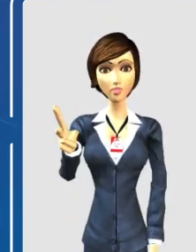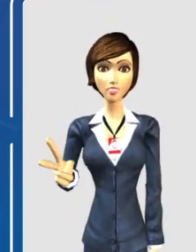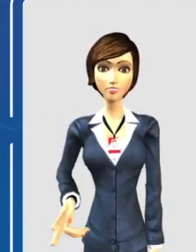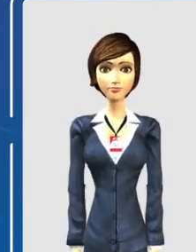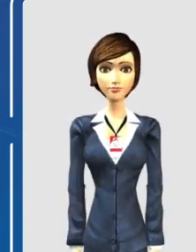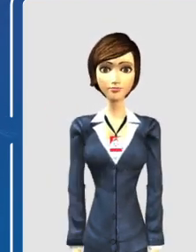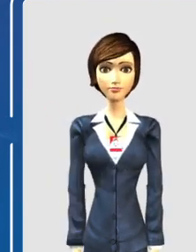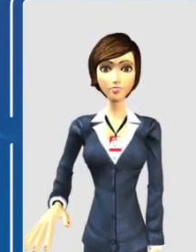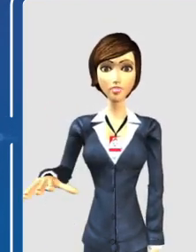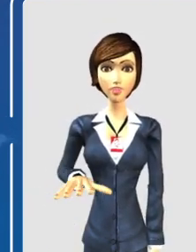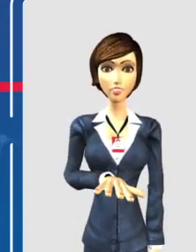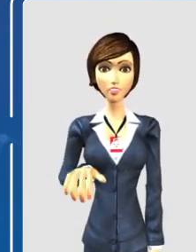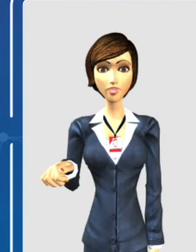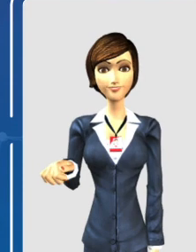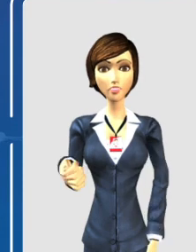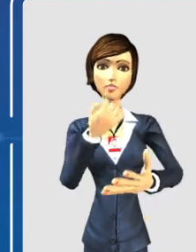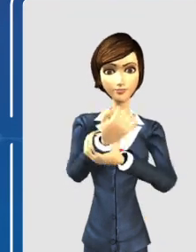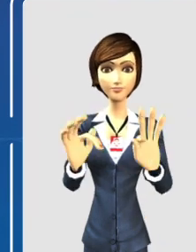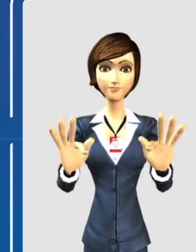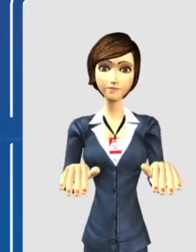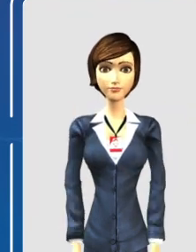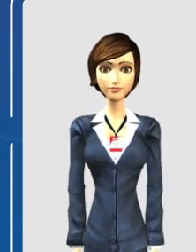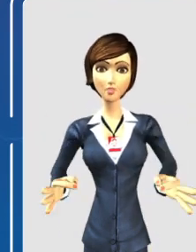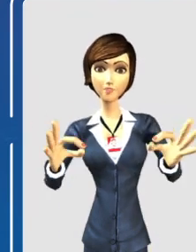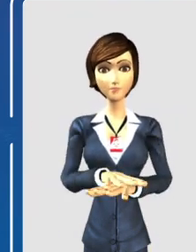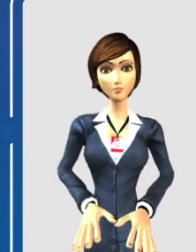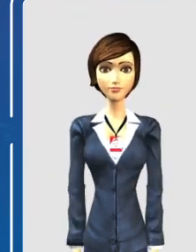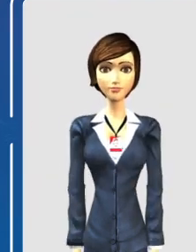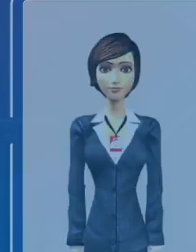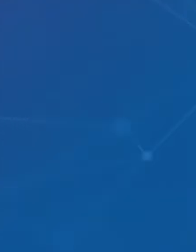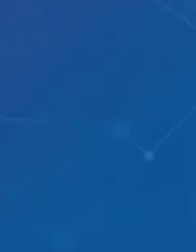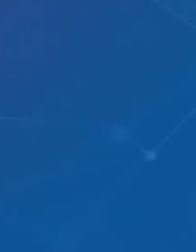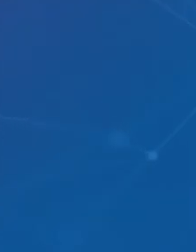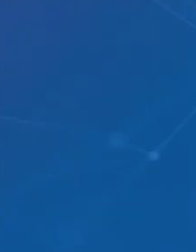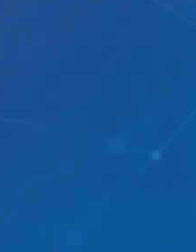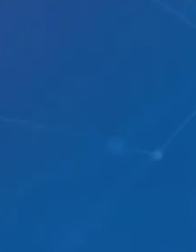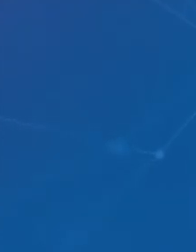basta clicar em Avançar. Por fim, digite a chave de segurança e pronto!